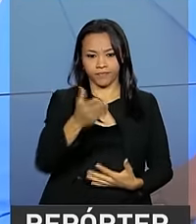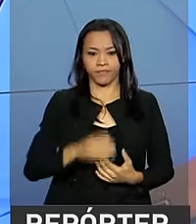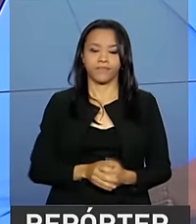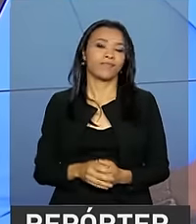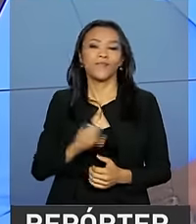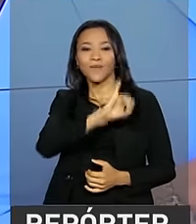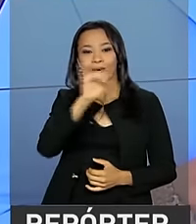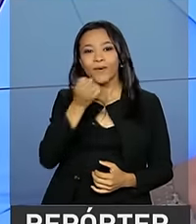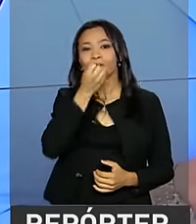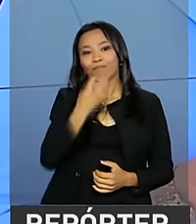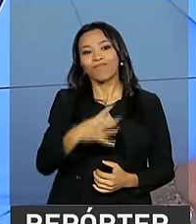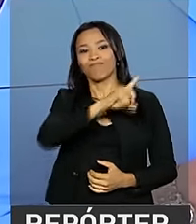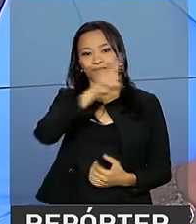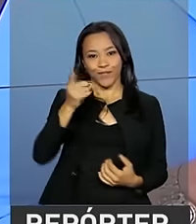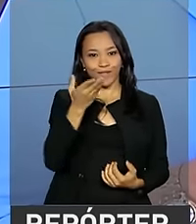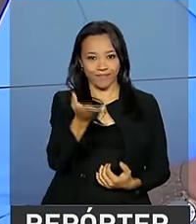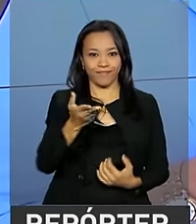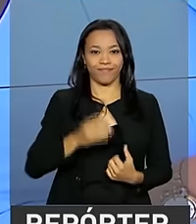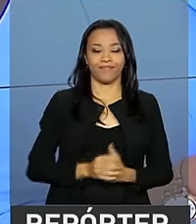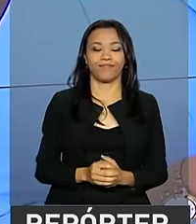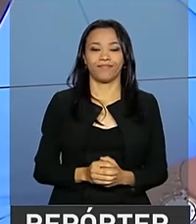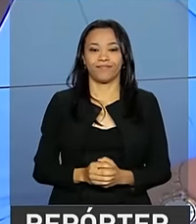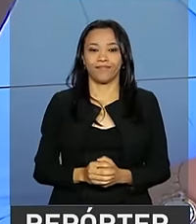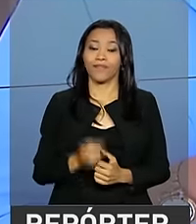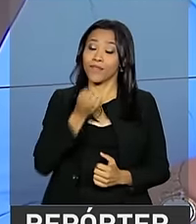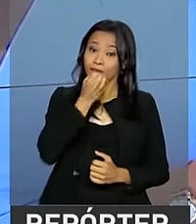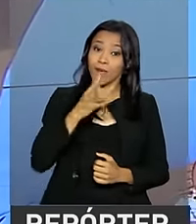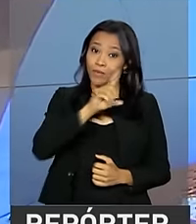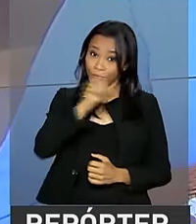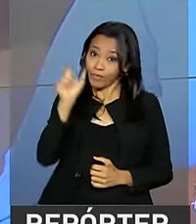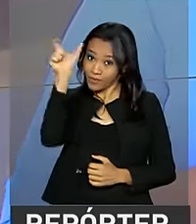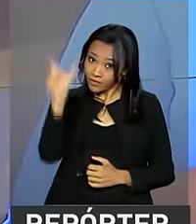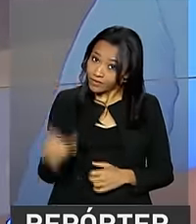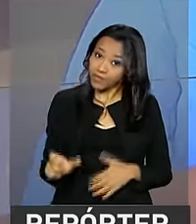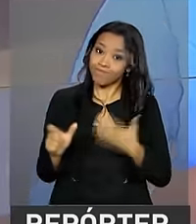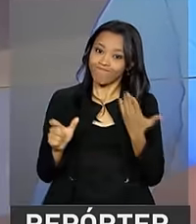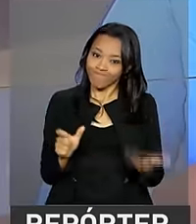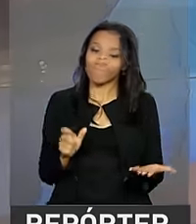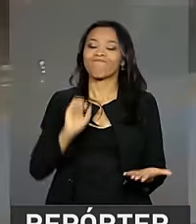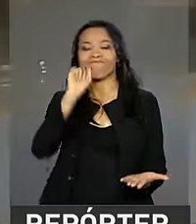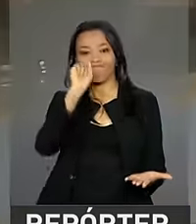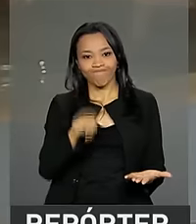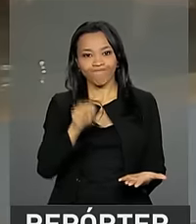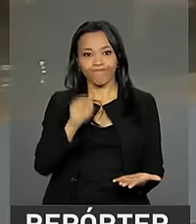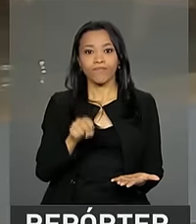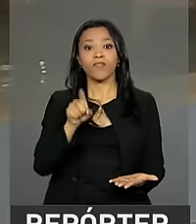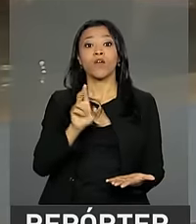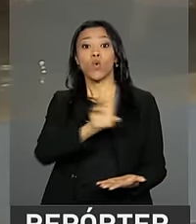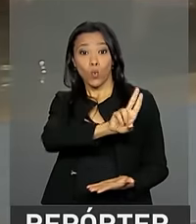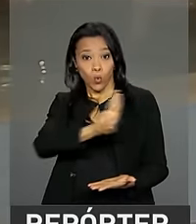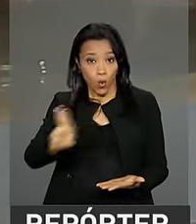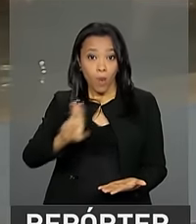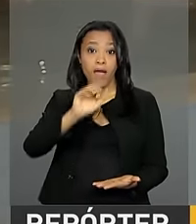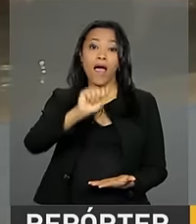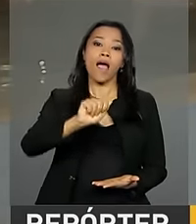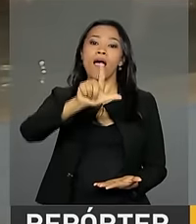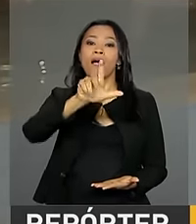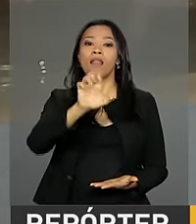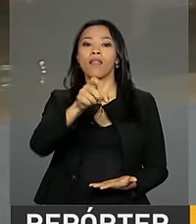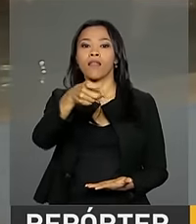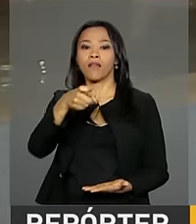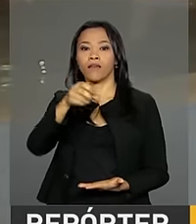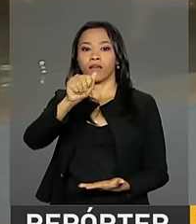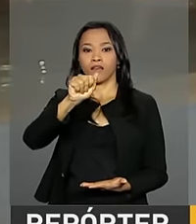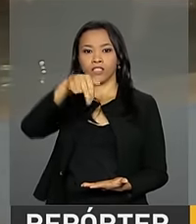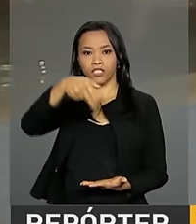Planalto. Oi, Mara, bom dia para você. Bom dia para você também, Leandro. O nome de Alexandre de Moraes